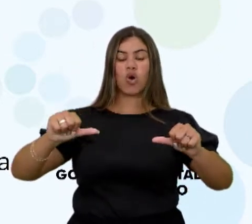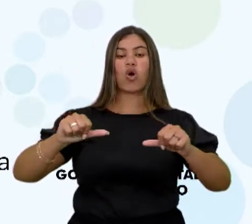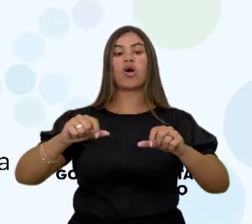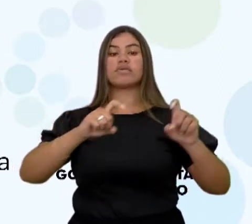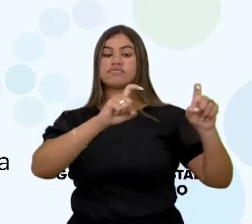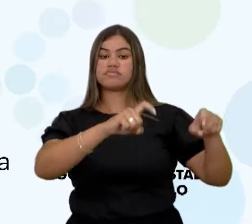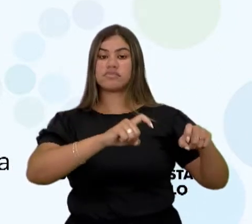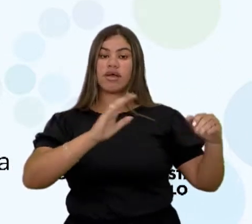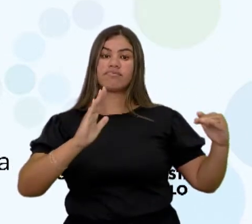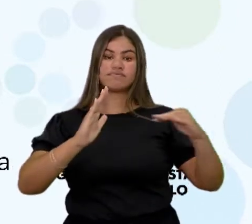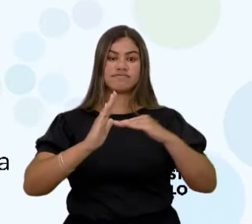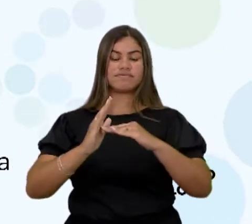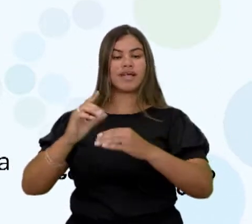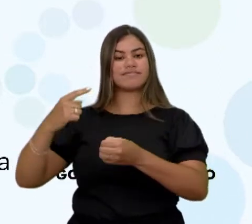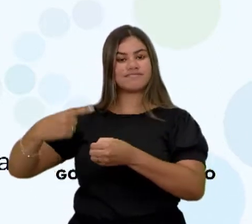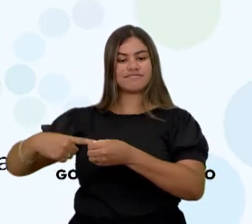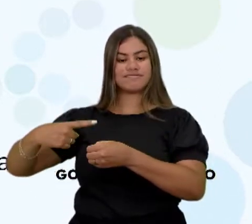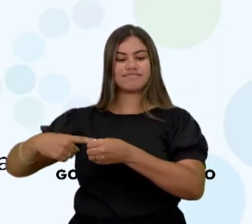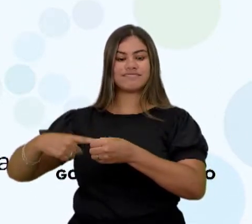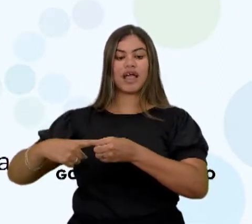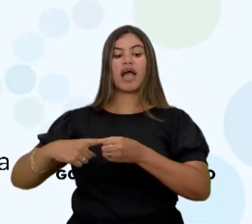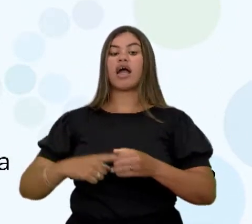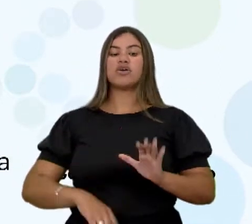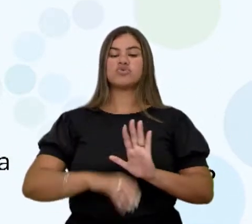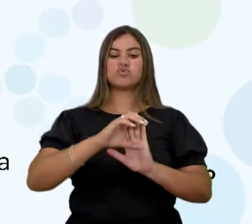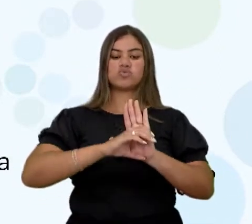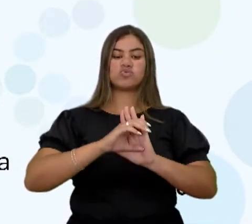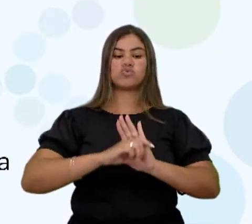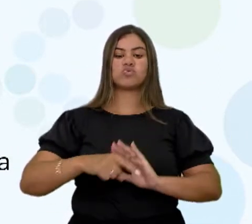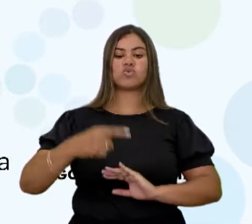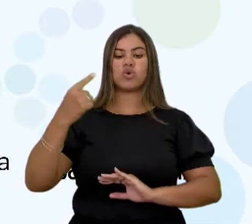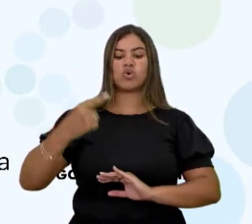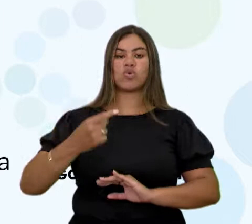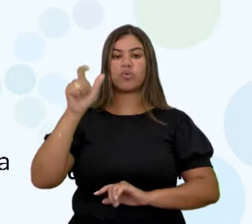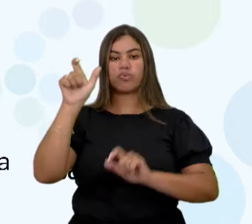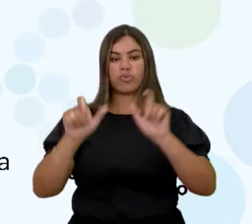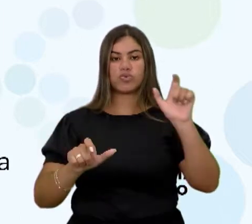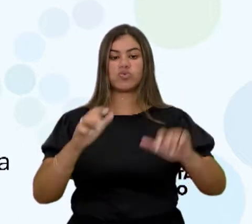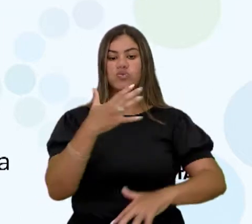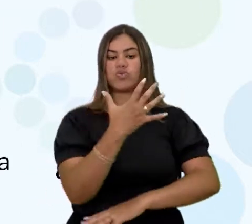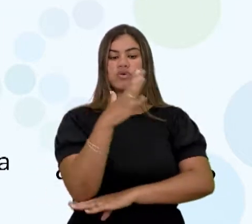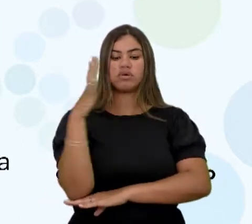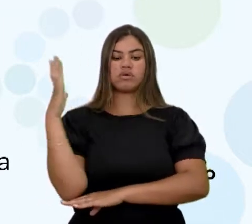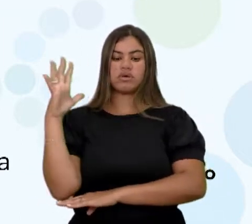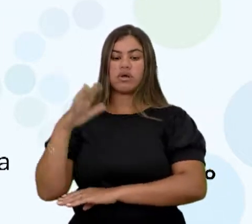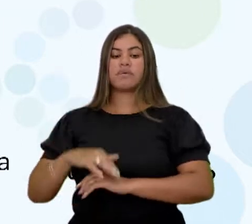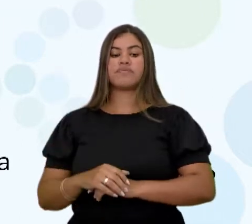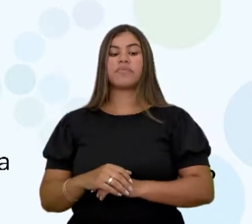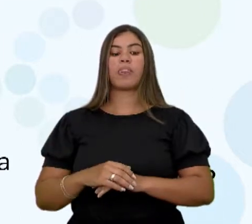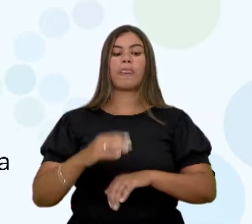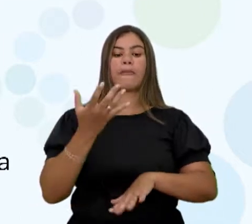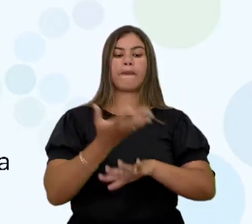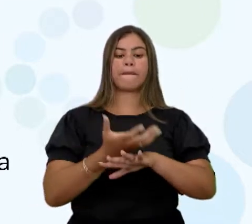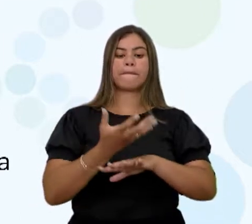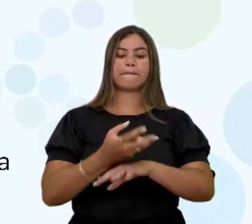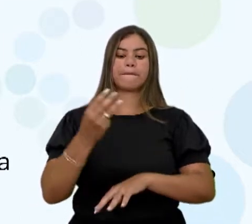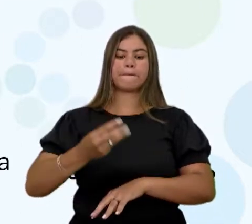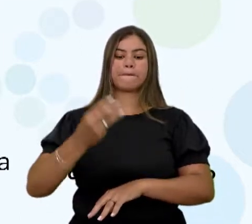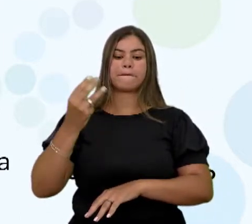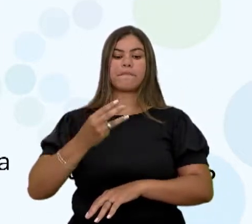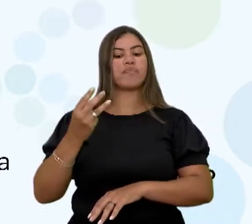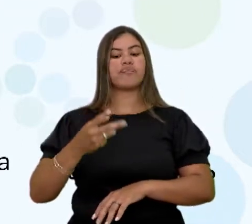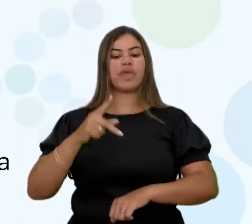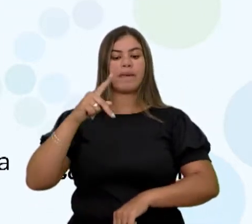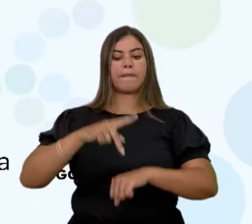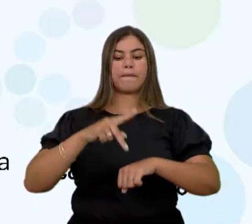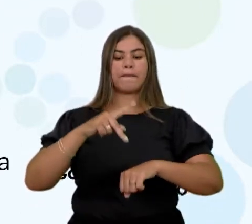cidade. Unidade curricular 1, o indivíduo e o ambiente. Componente curricular é o 3, né, como eu já falei, e o nome dele é